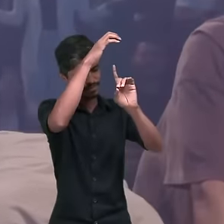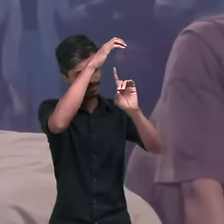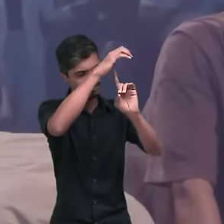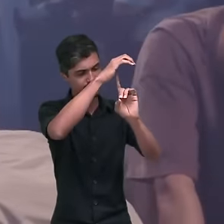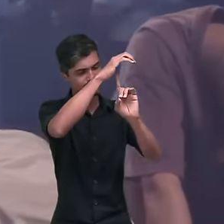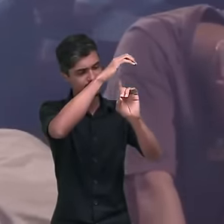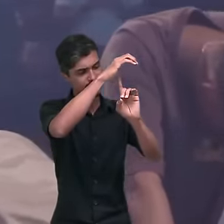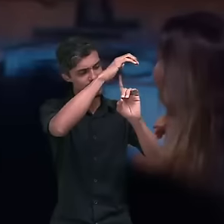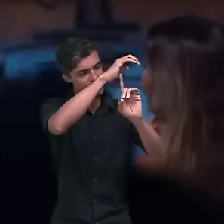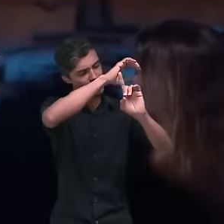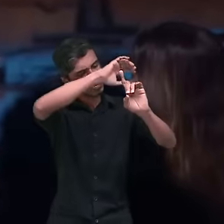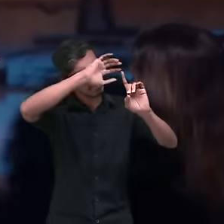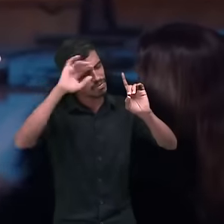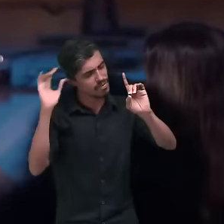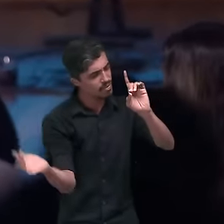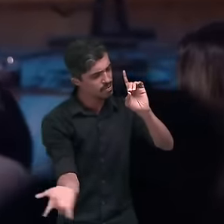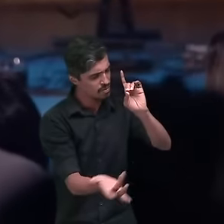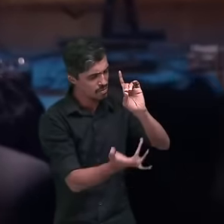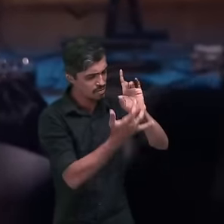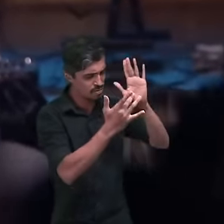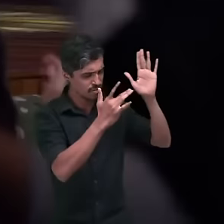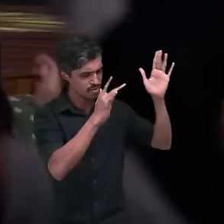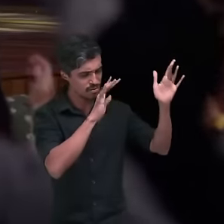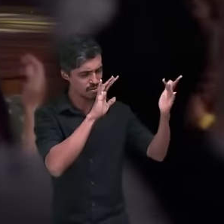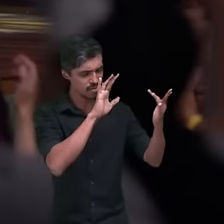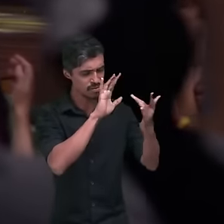Você vai vencer.